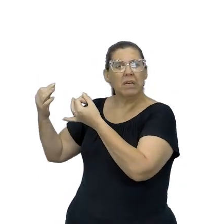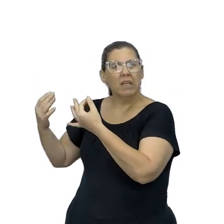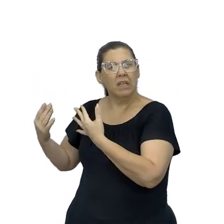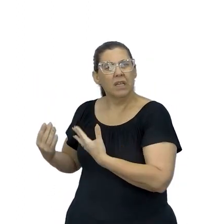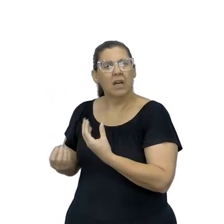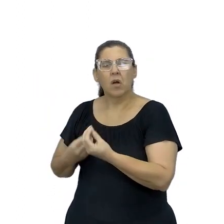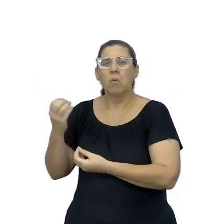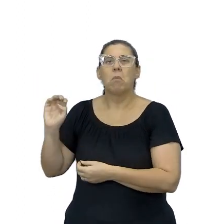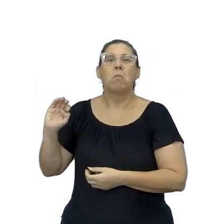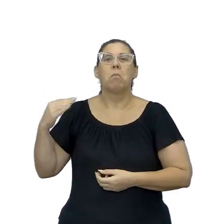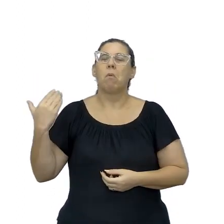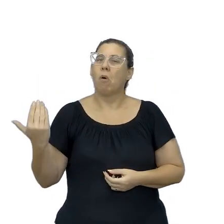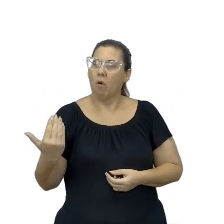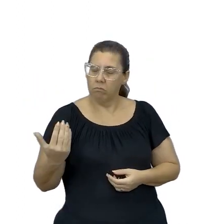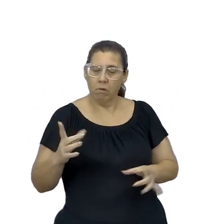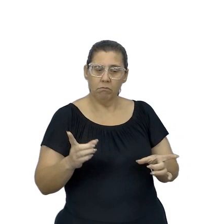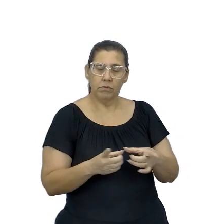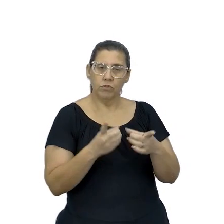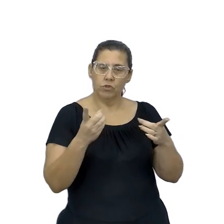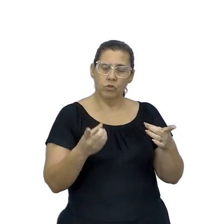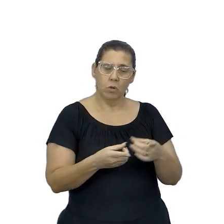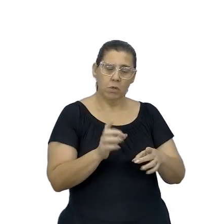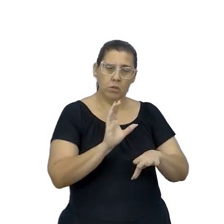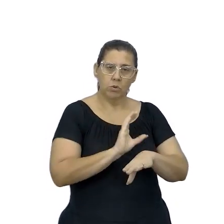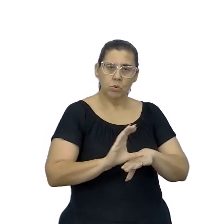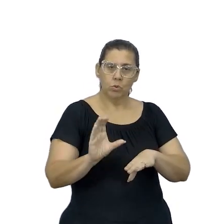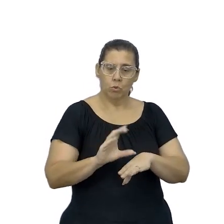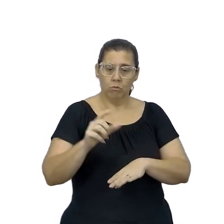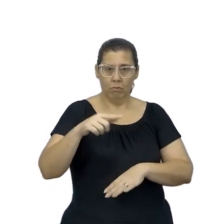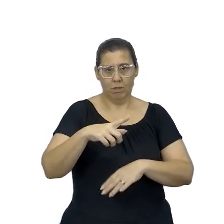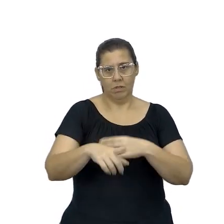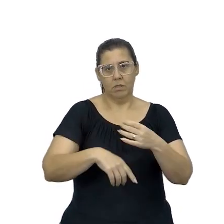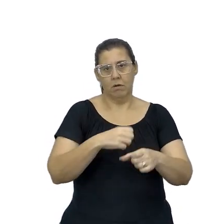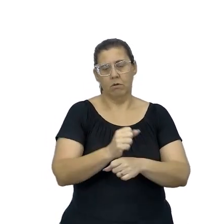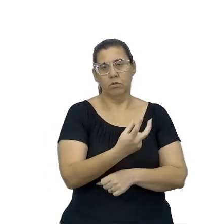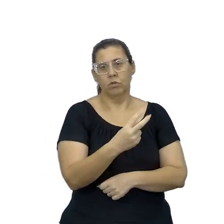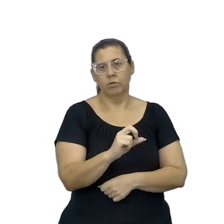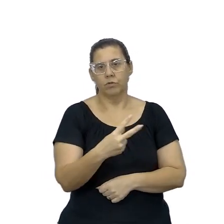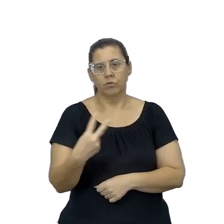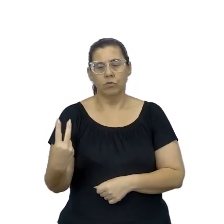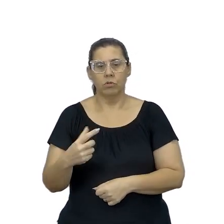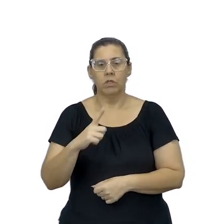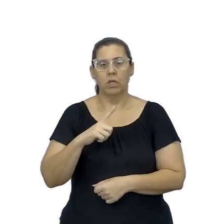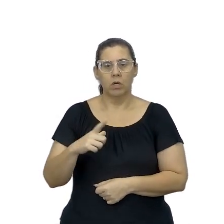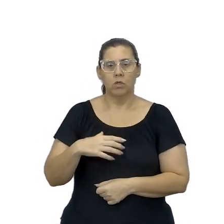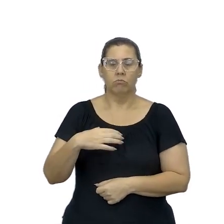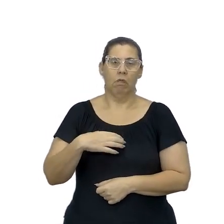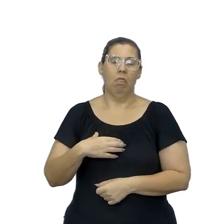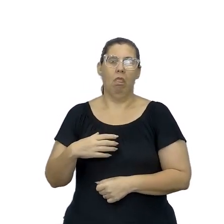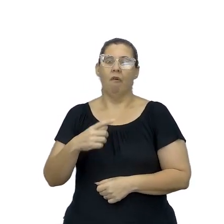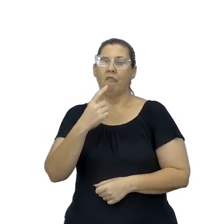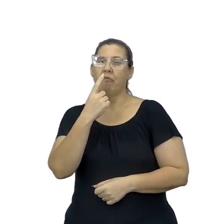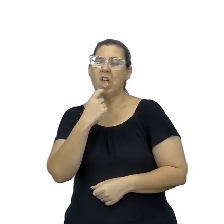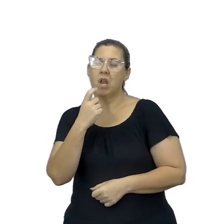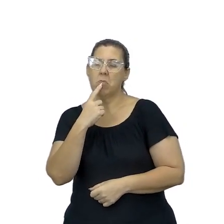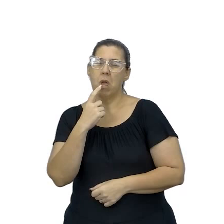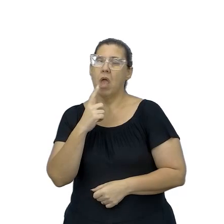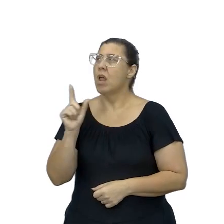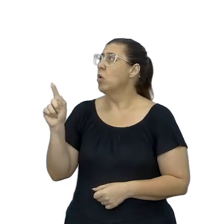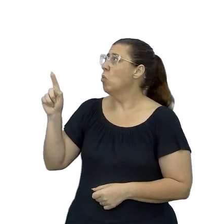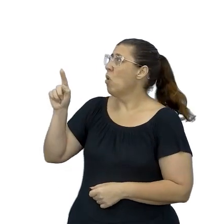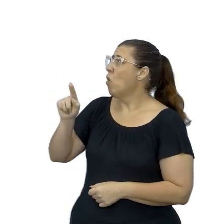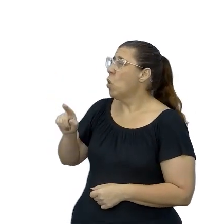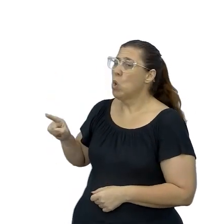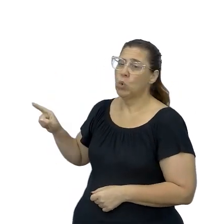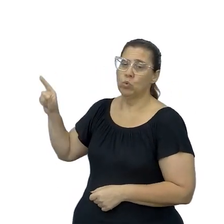funcionará a dinâmica das nossas formações este ano. A gente tem aí essa forma vermelha que engloba todas as nossas